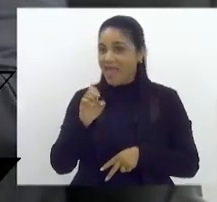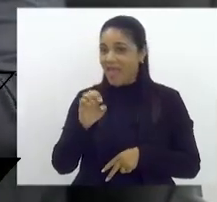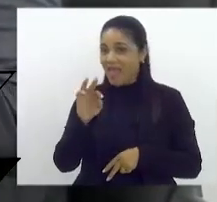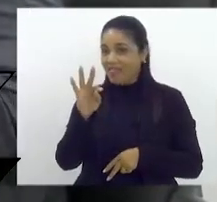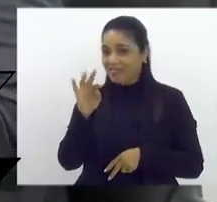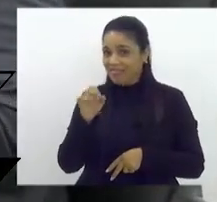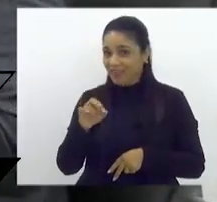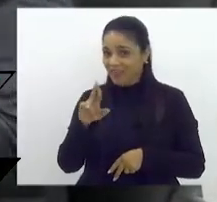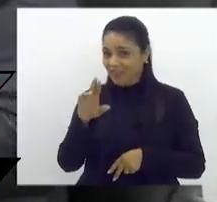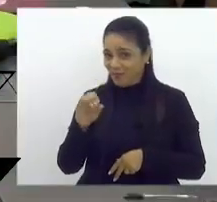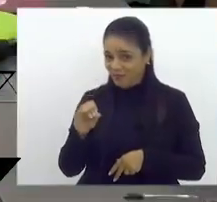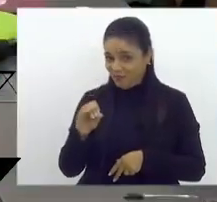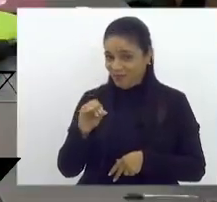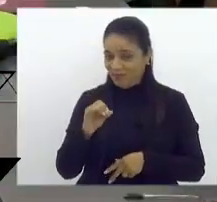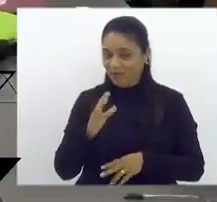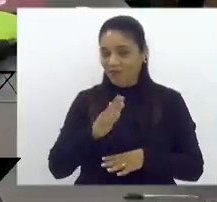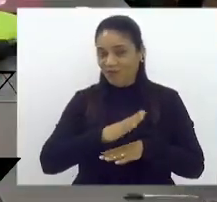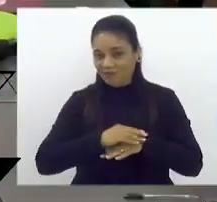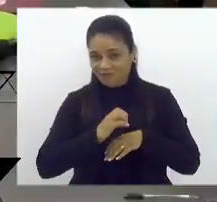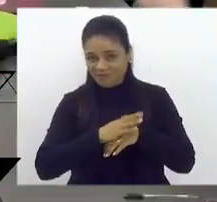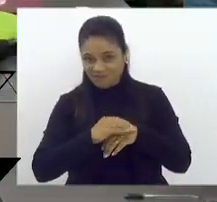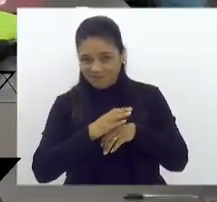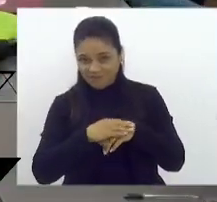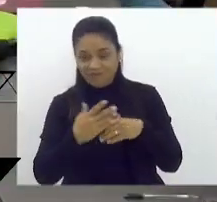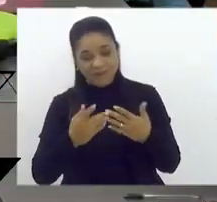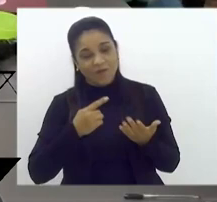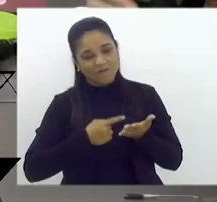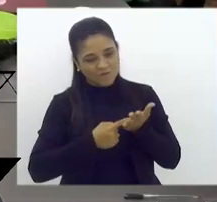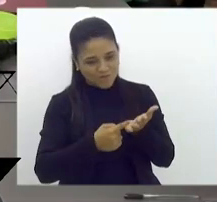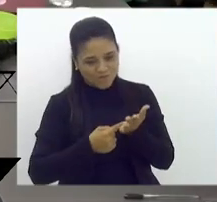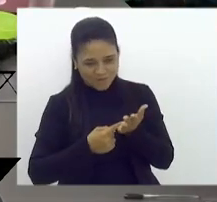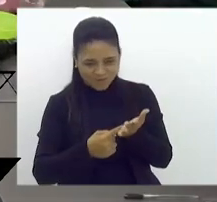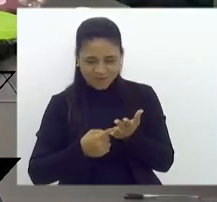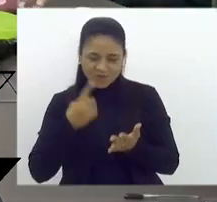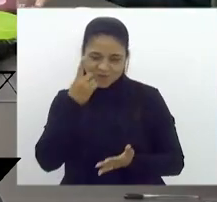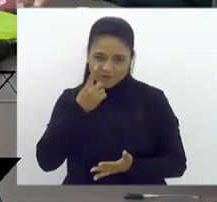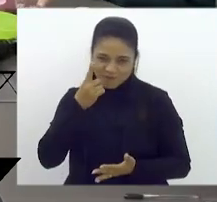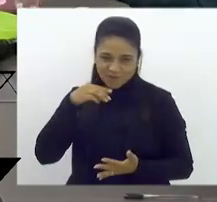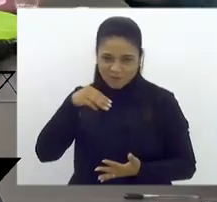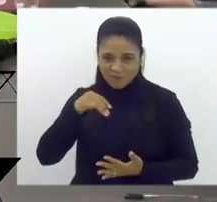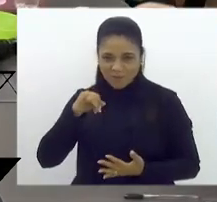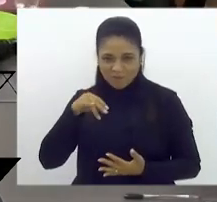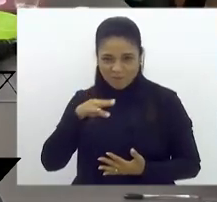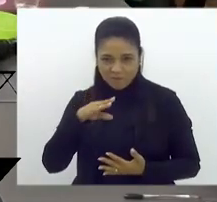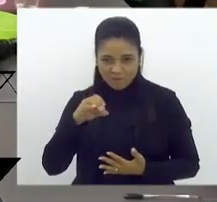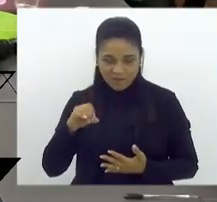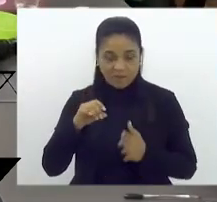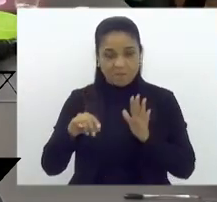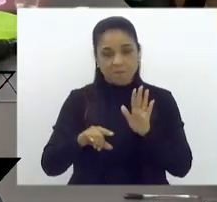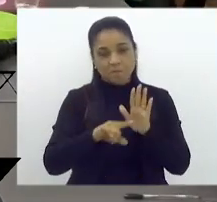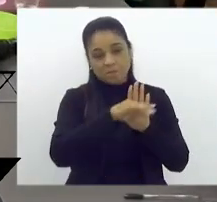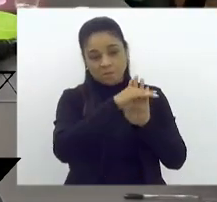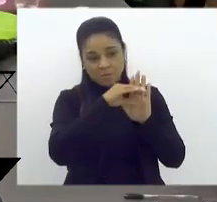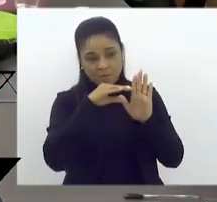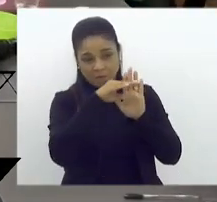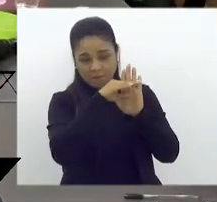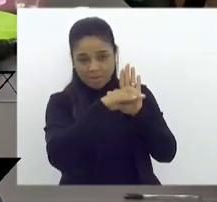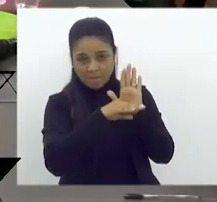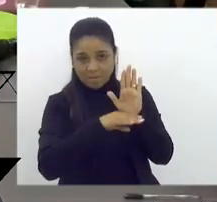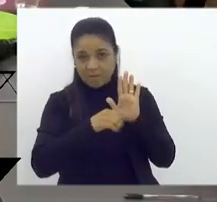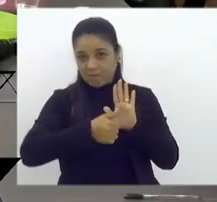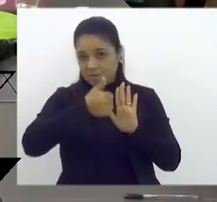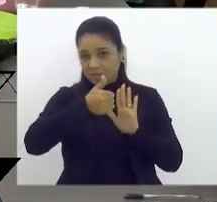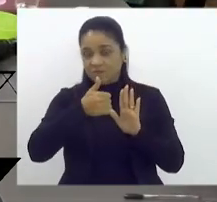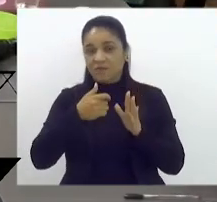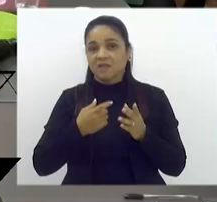Deputado Mink, então fica aqui o compromisso da questão de ordem que eu falei para botar em primeiro da pauta o projeto do devedor quanto mais